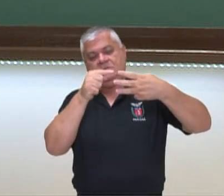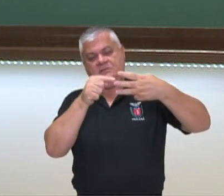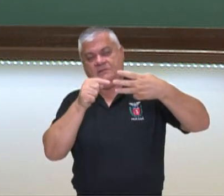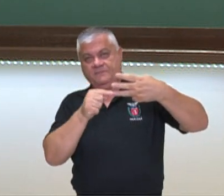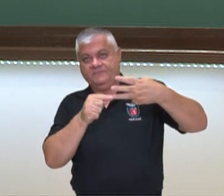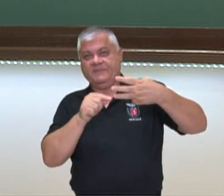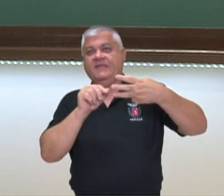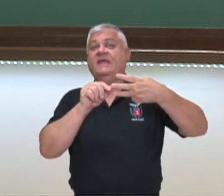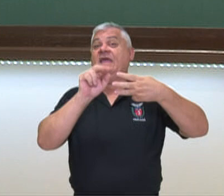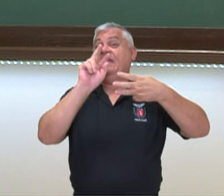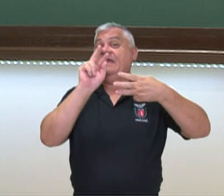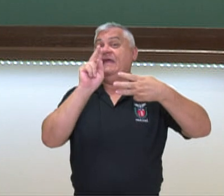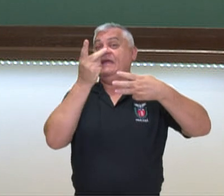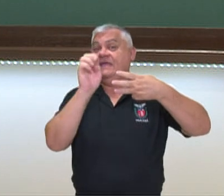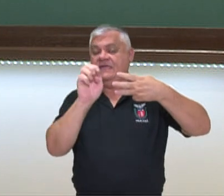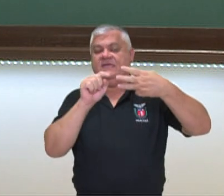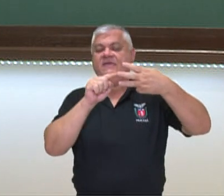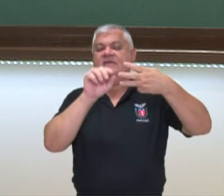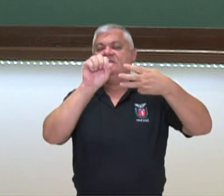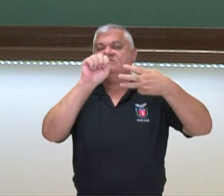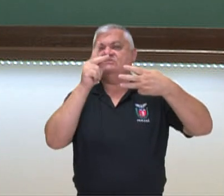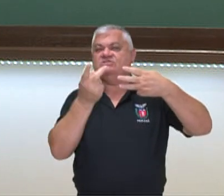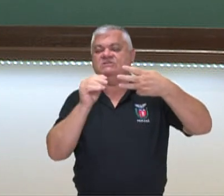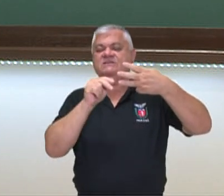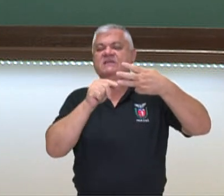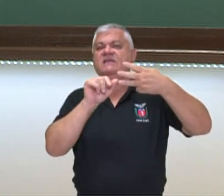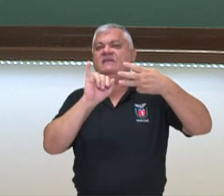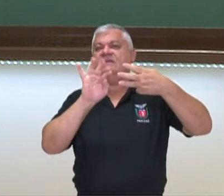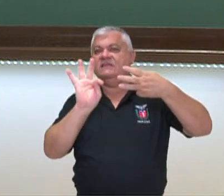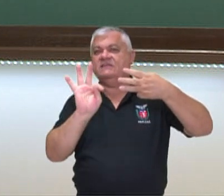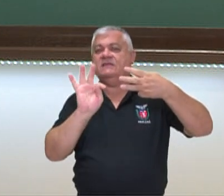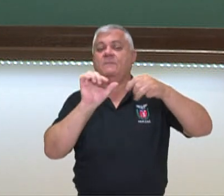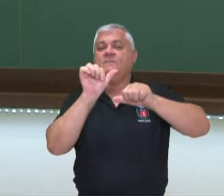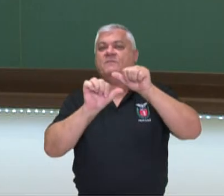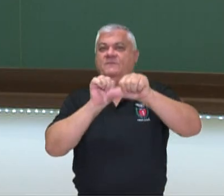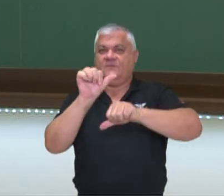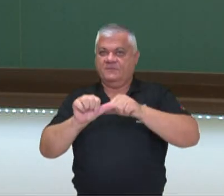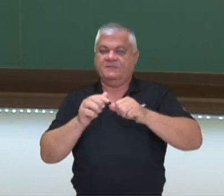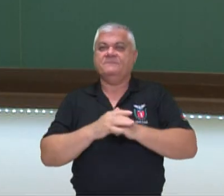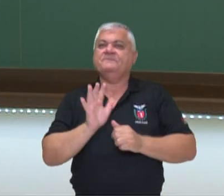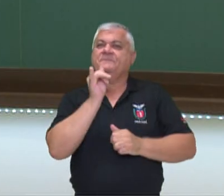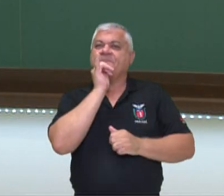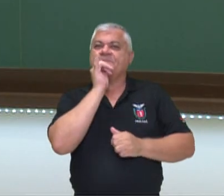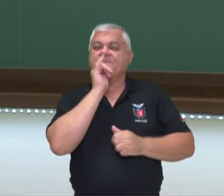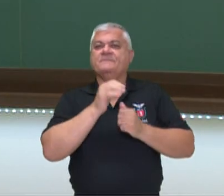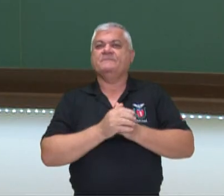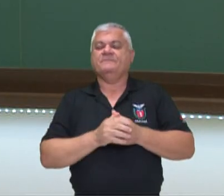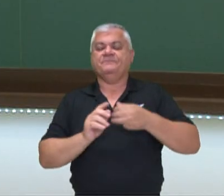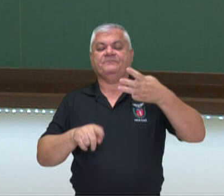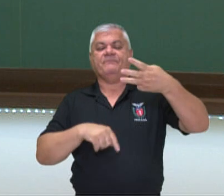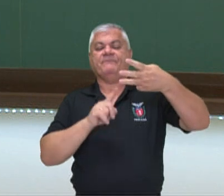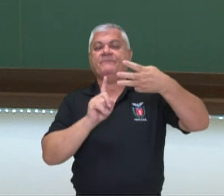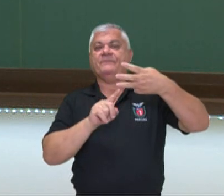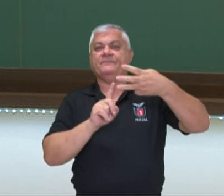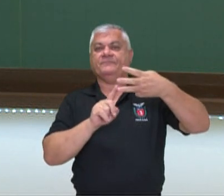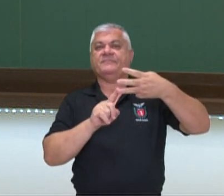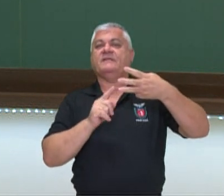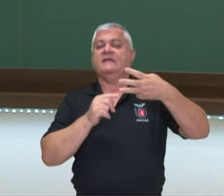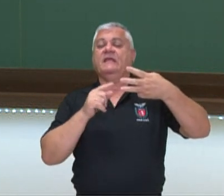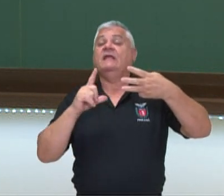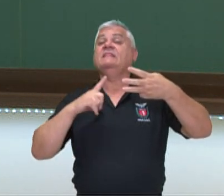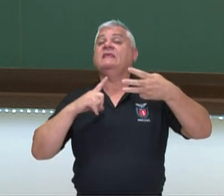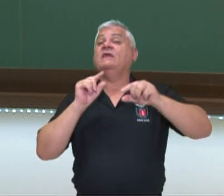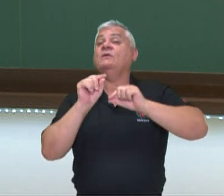she e it, nós precisamos observar algumas alterações. Por exemplo, a terceira pessoa do singular de alguns